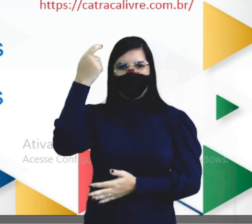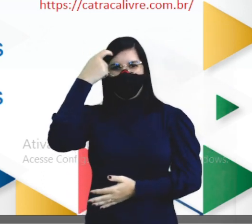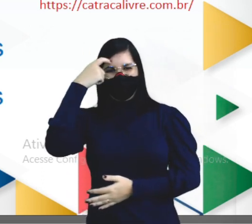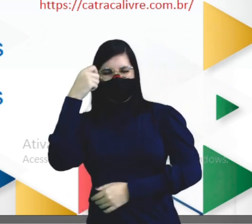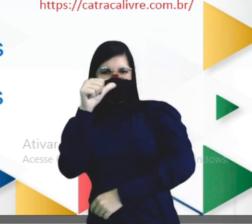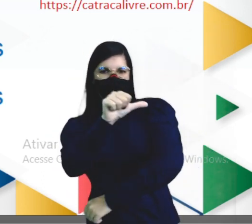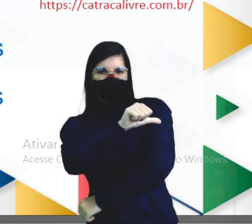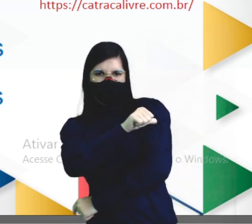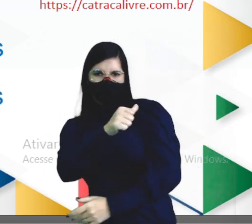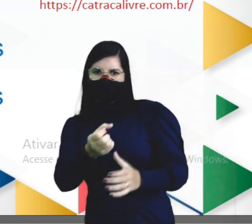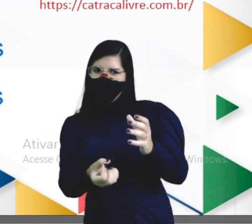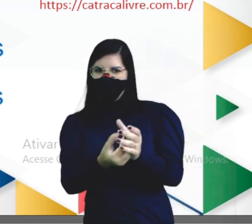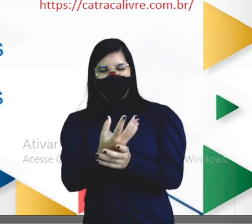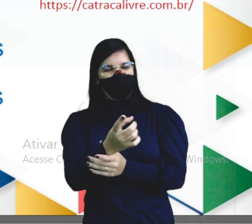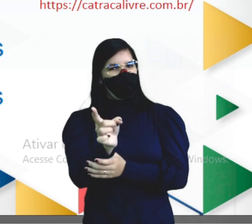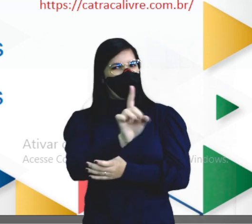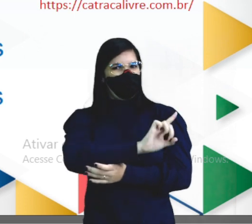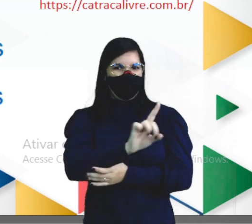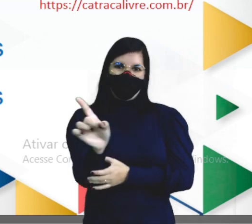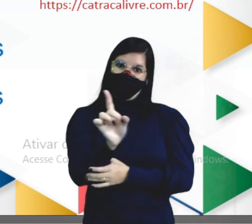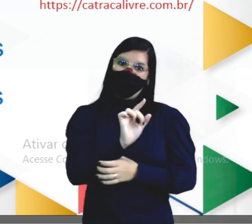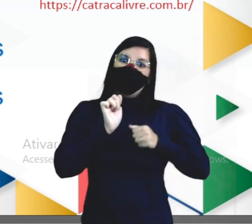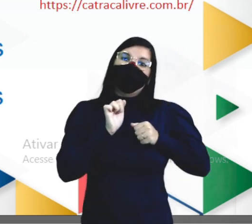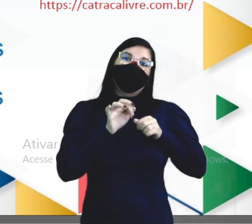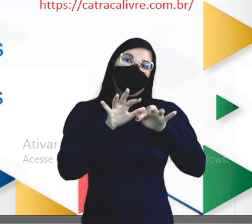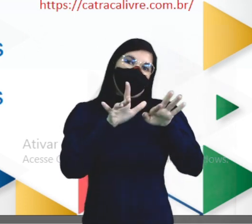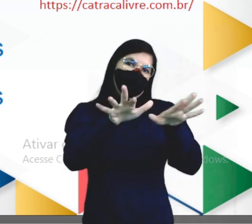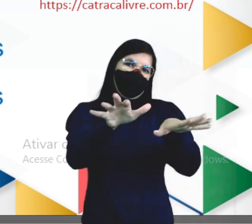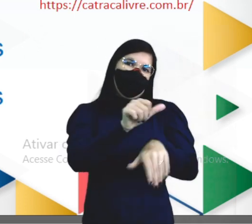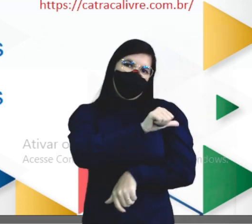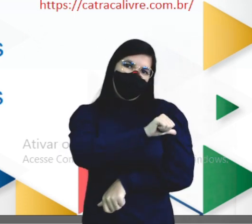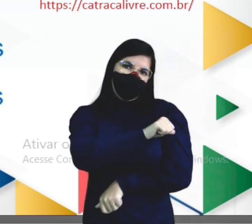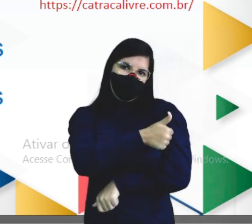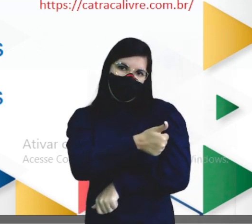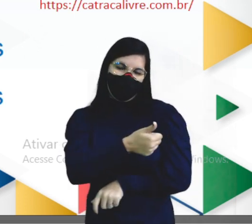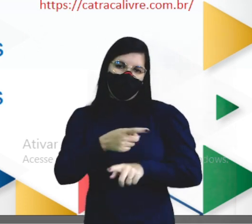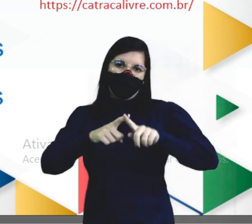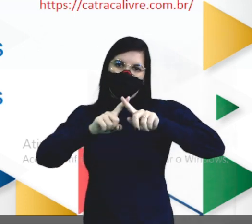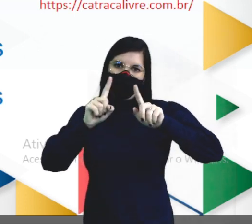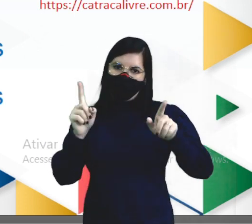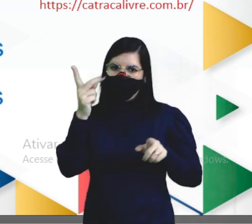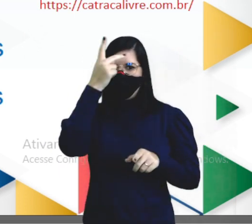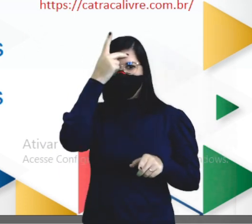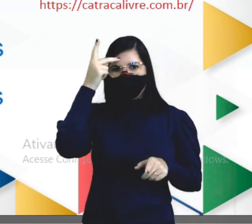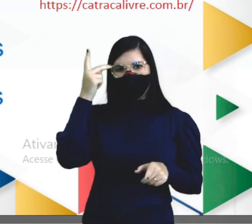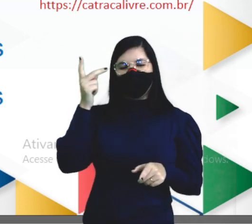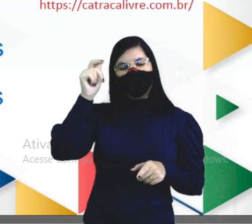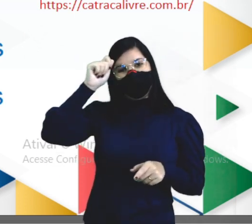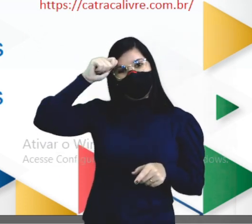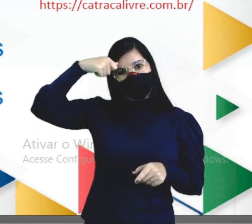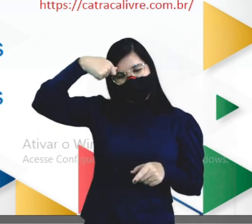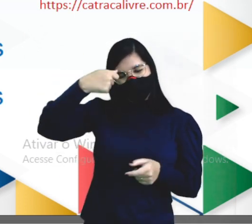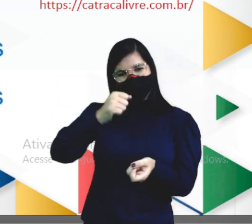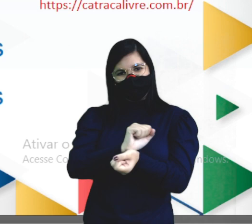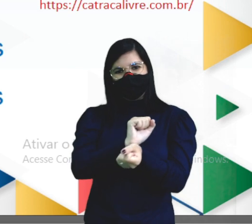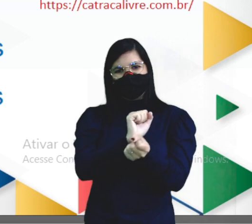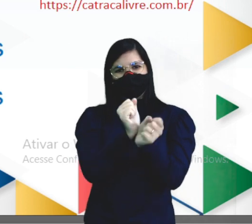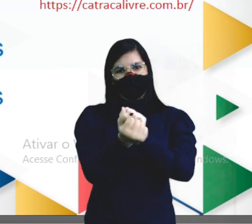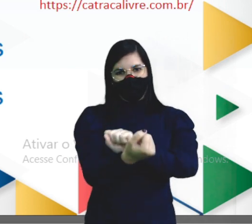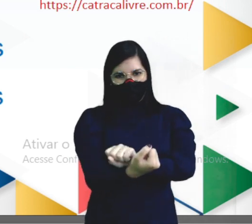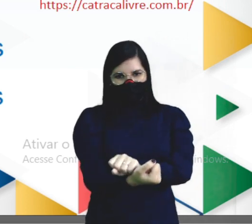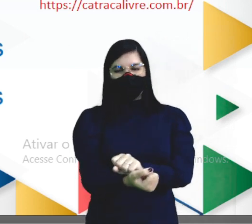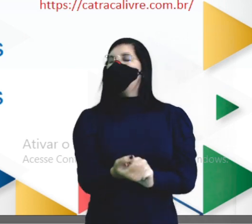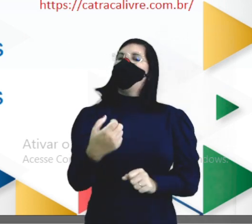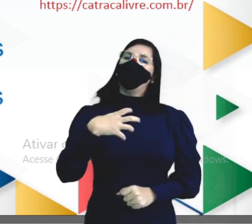Não, ele se popularizou no Rio de Janeiro, mas as pessoas, né, os negros escravizados na Bahia, eles